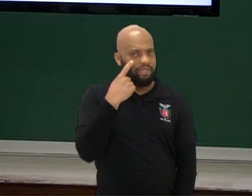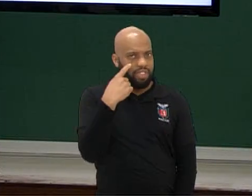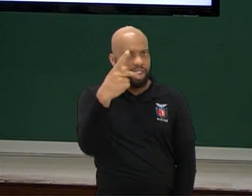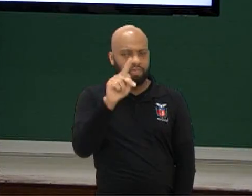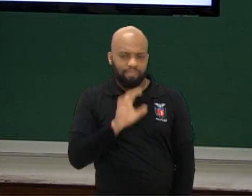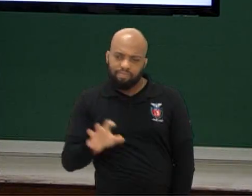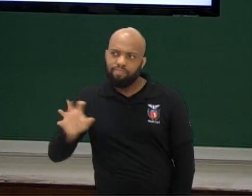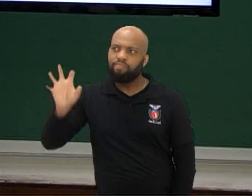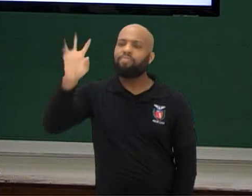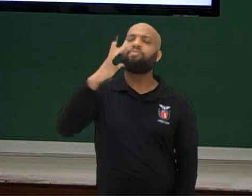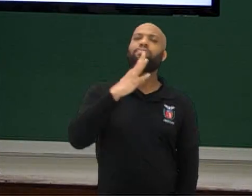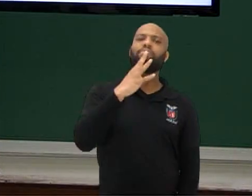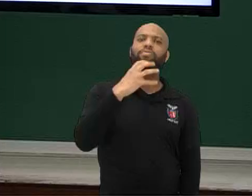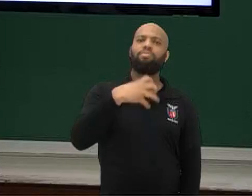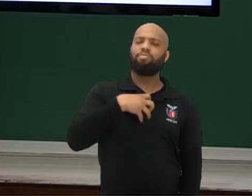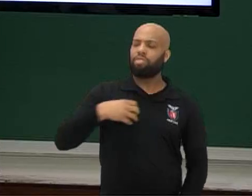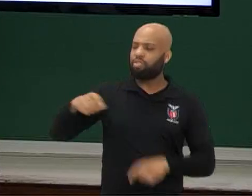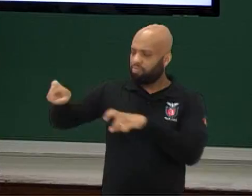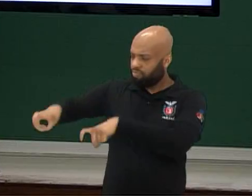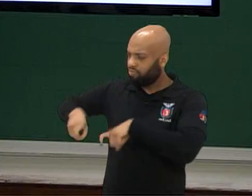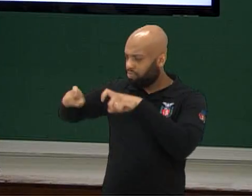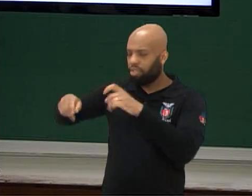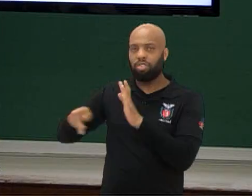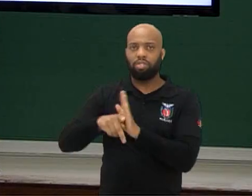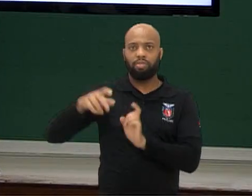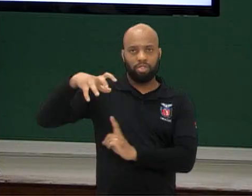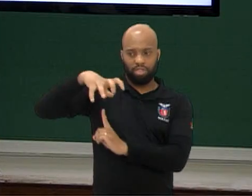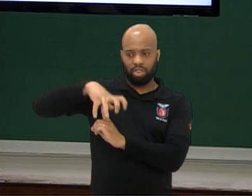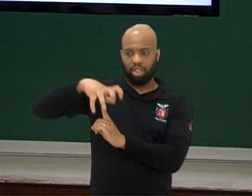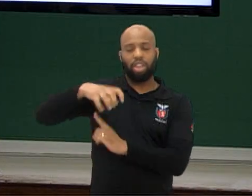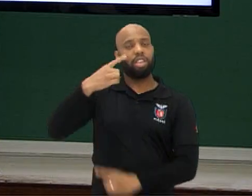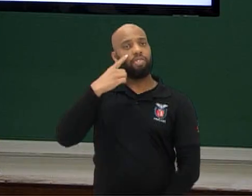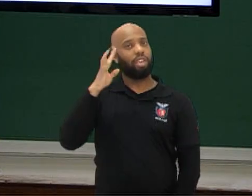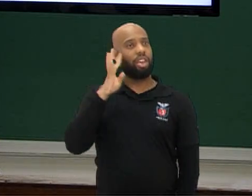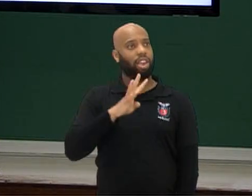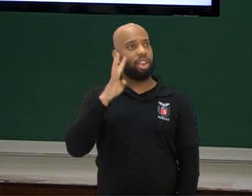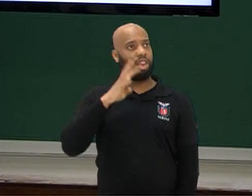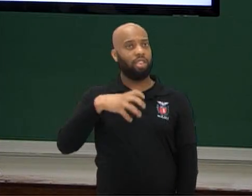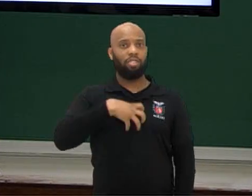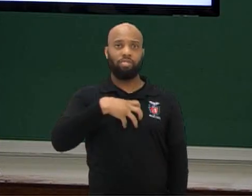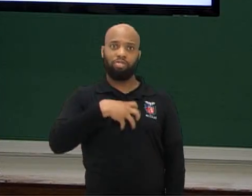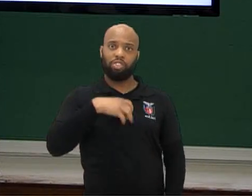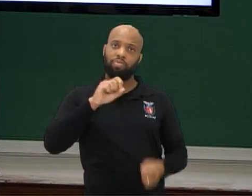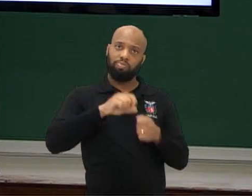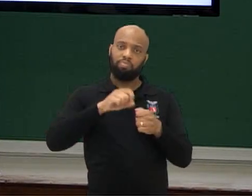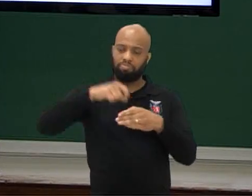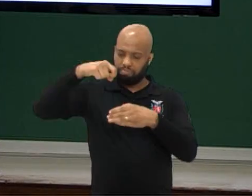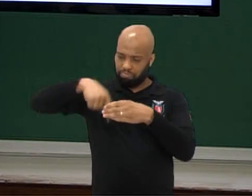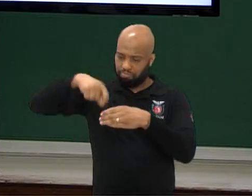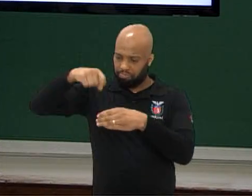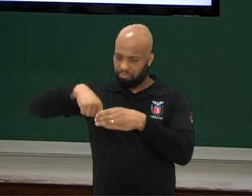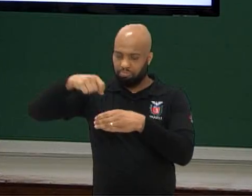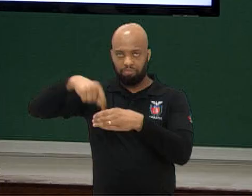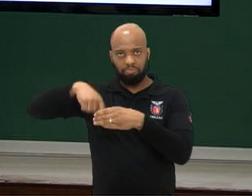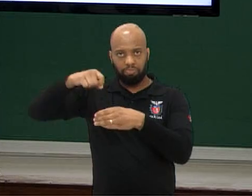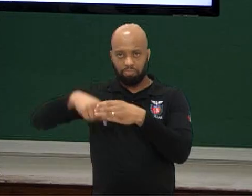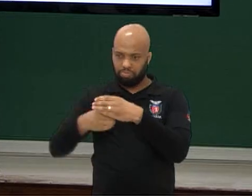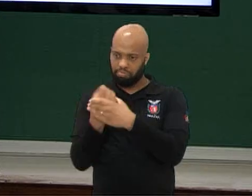região conhecer uma produção desse ser vivo, para você ver como é bacana. Eles são cultivados